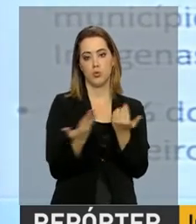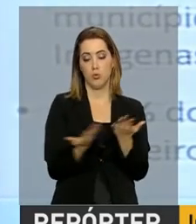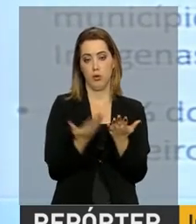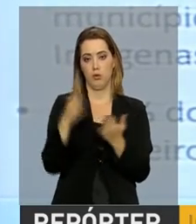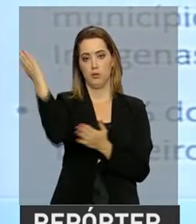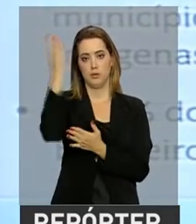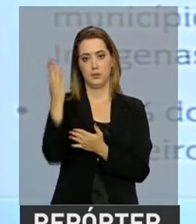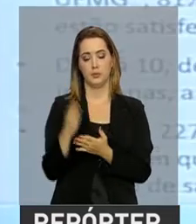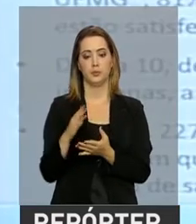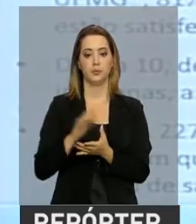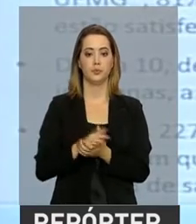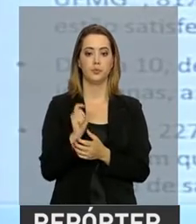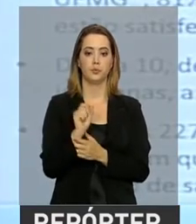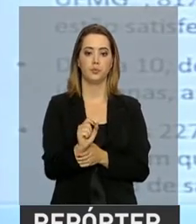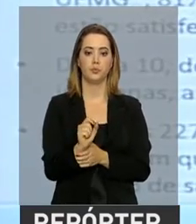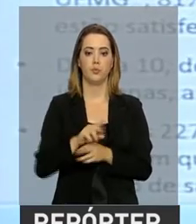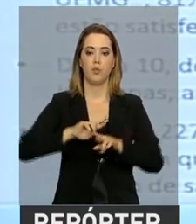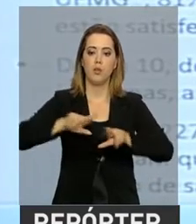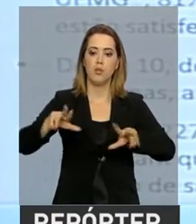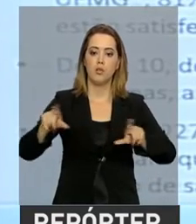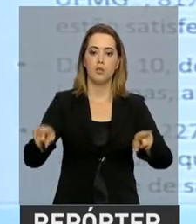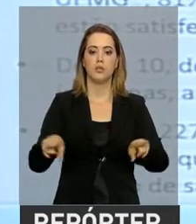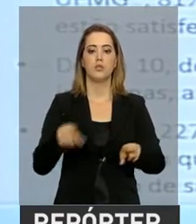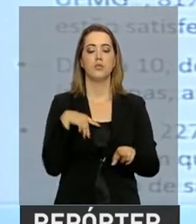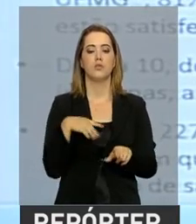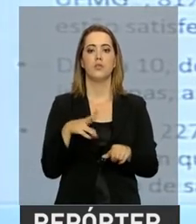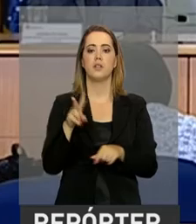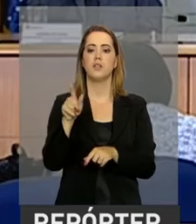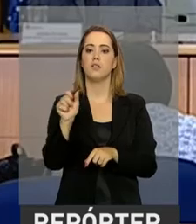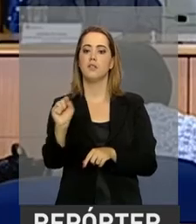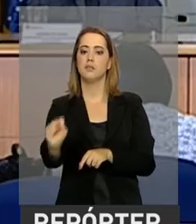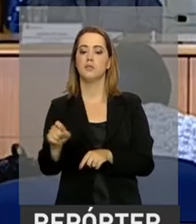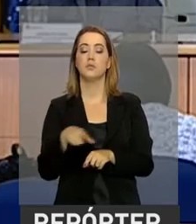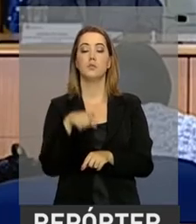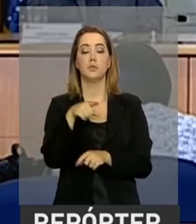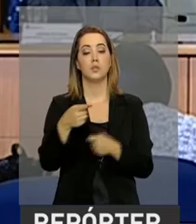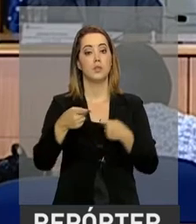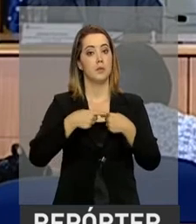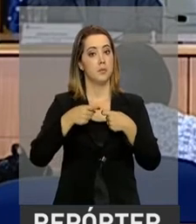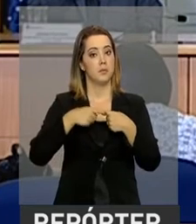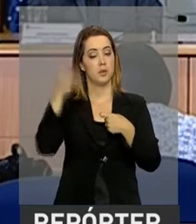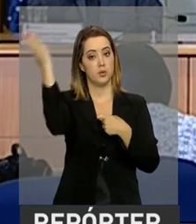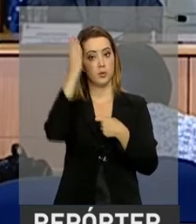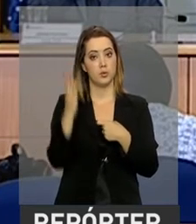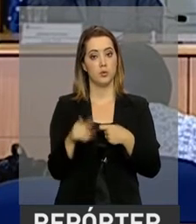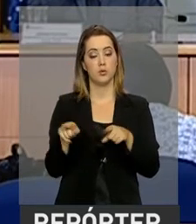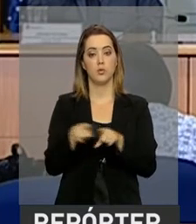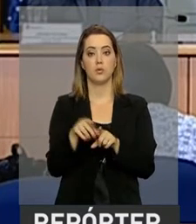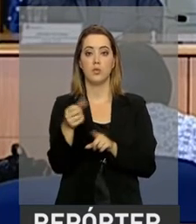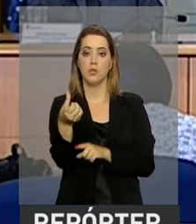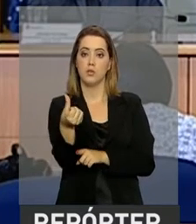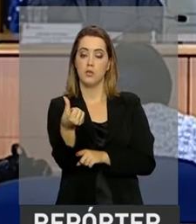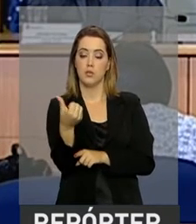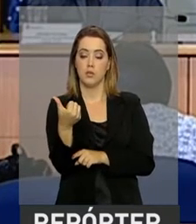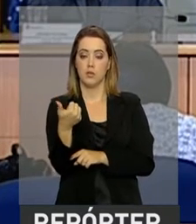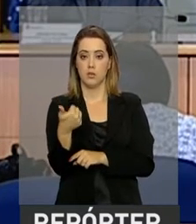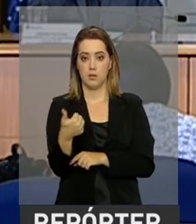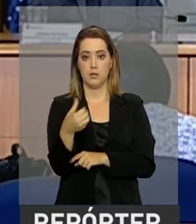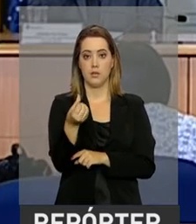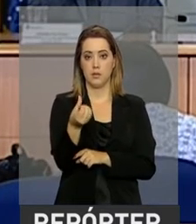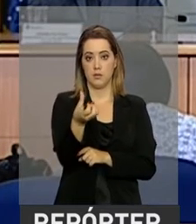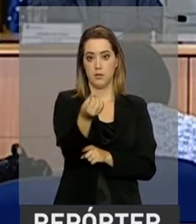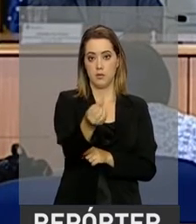462 municípios para médicos brasileiros desse total 166 são vagas de